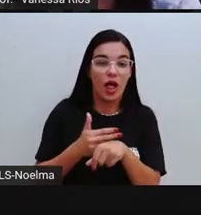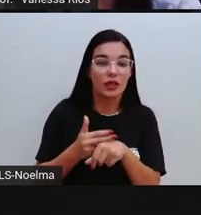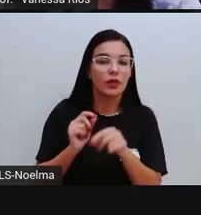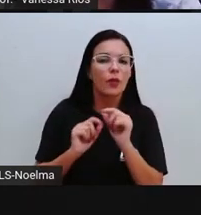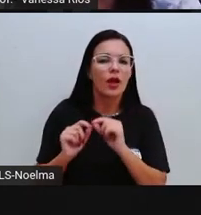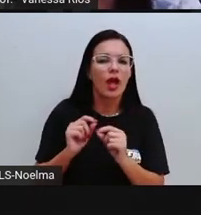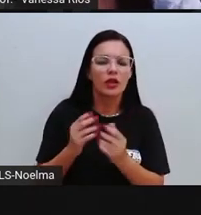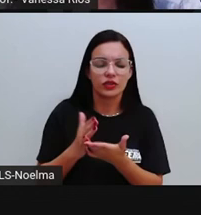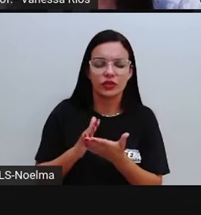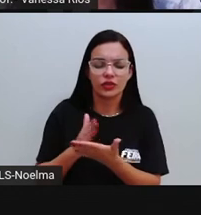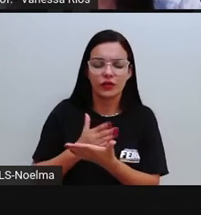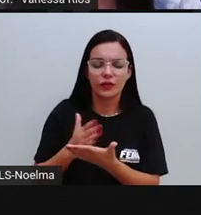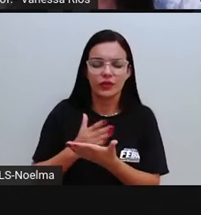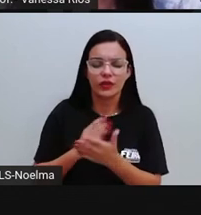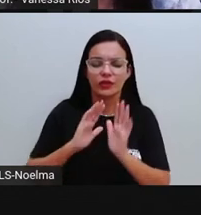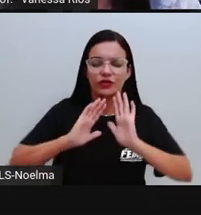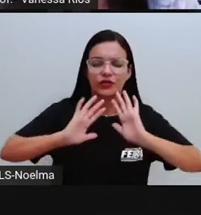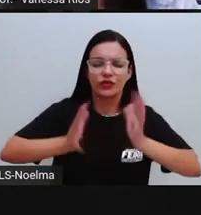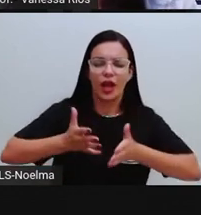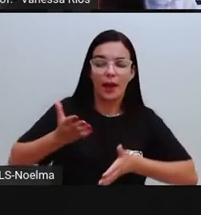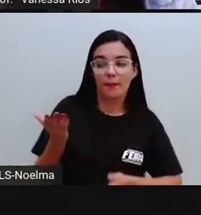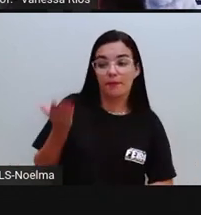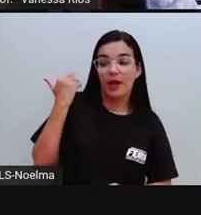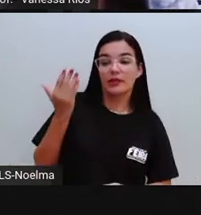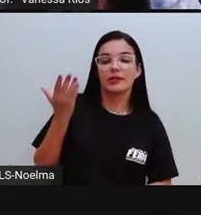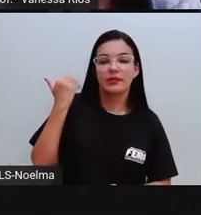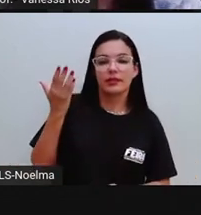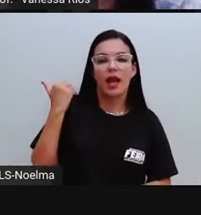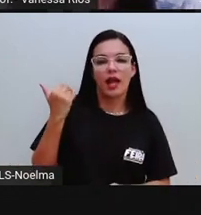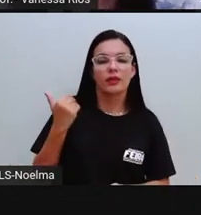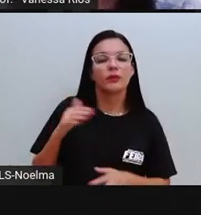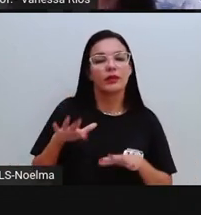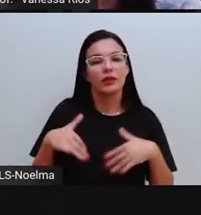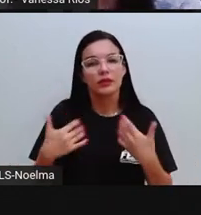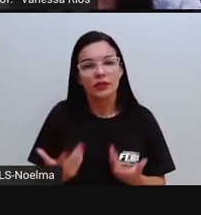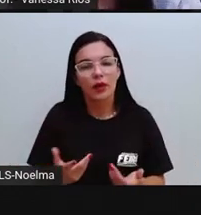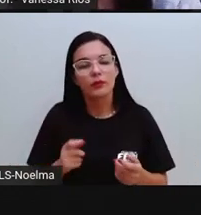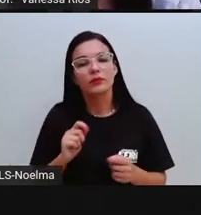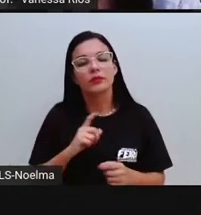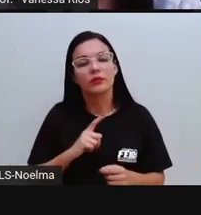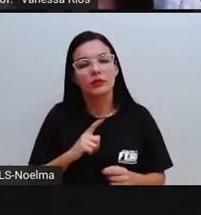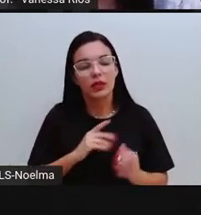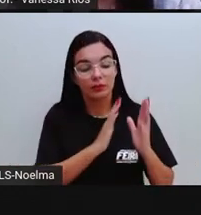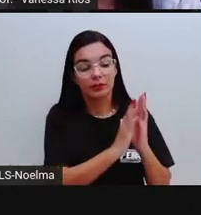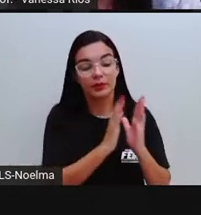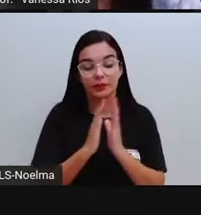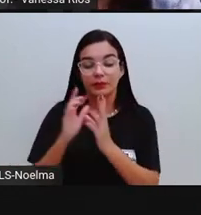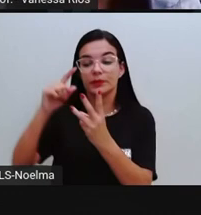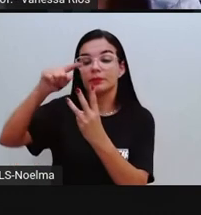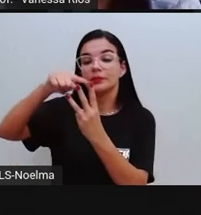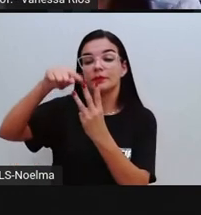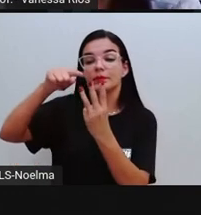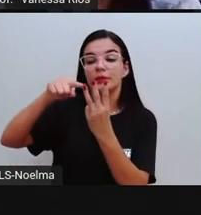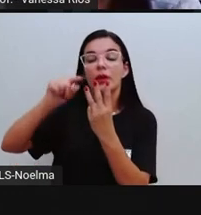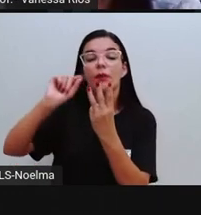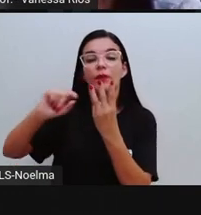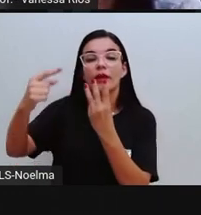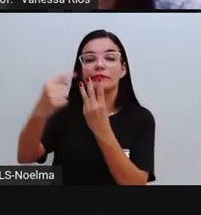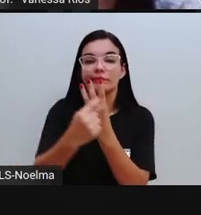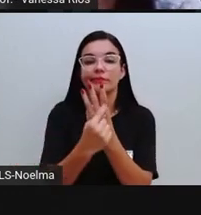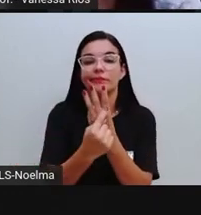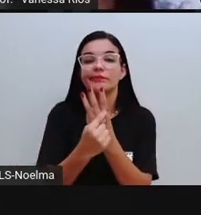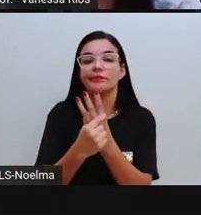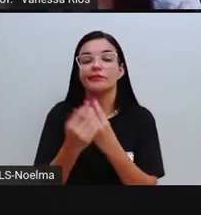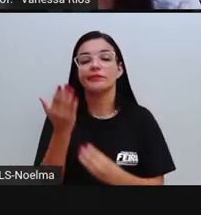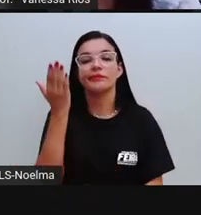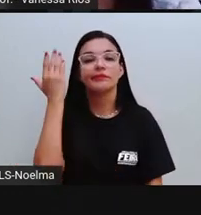verbo é dividir, que vem do verbo dividir. E aí se refere a algo que já aconteceu. Então, o